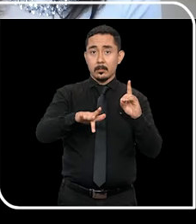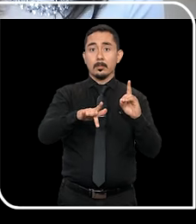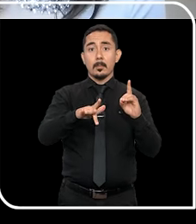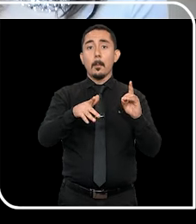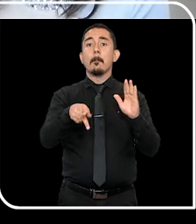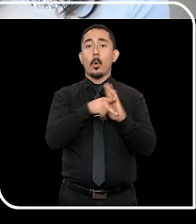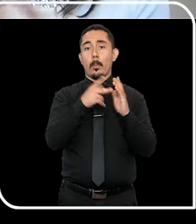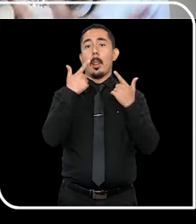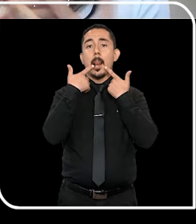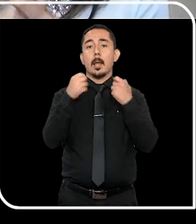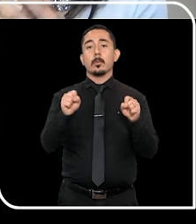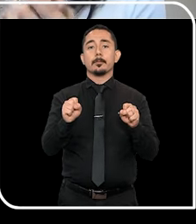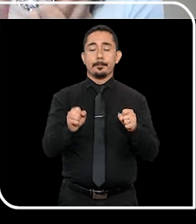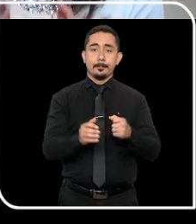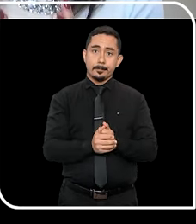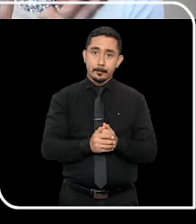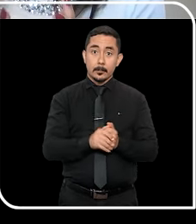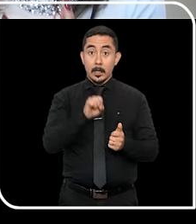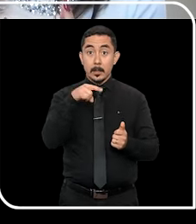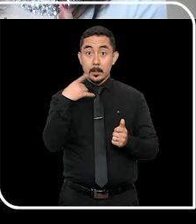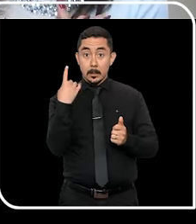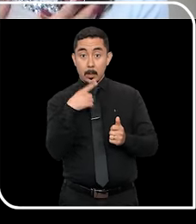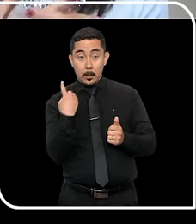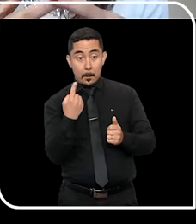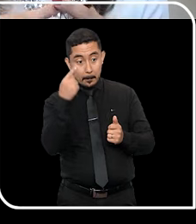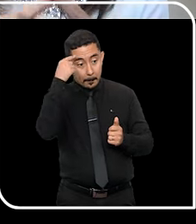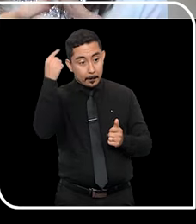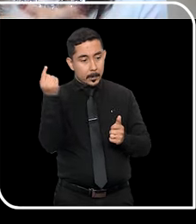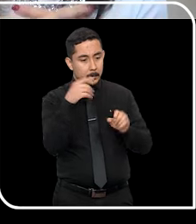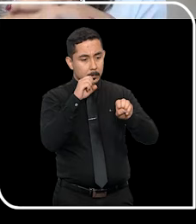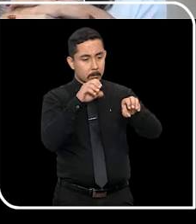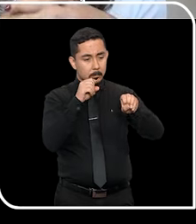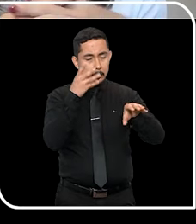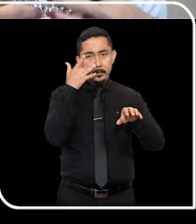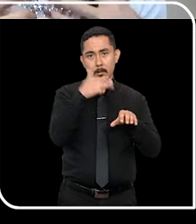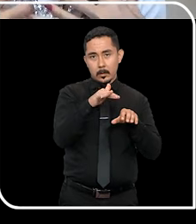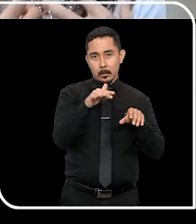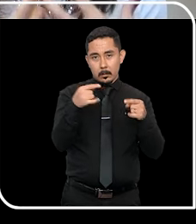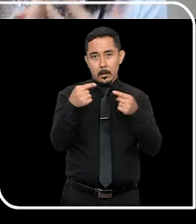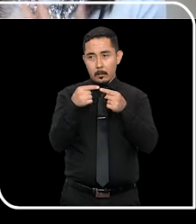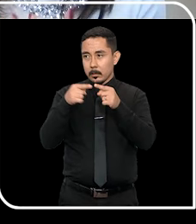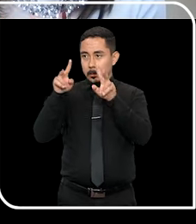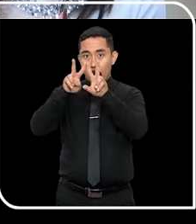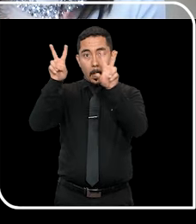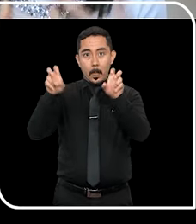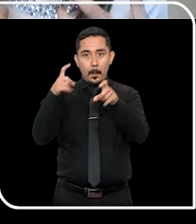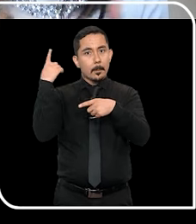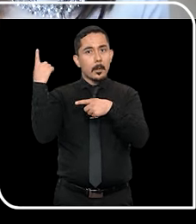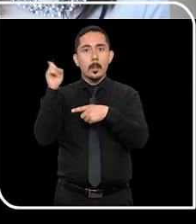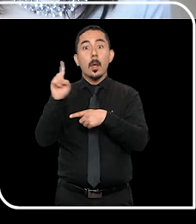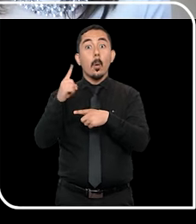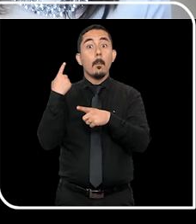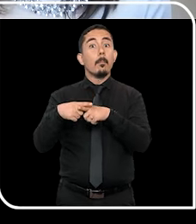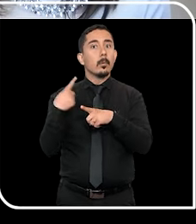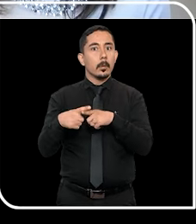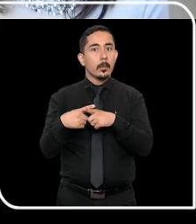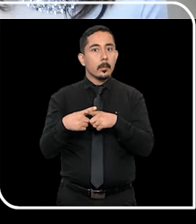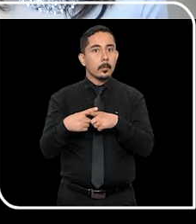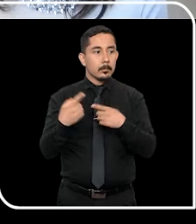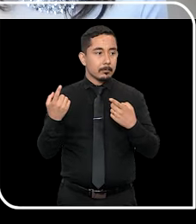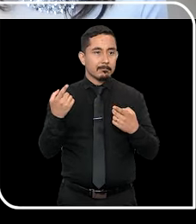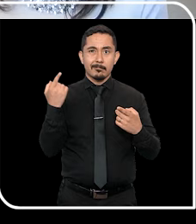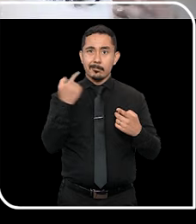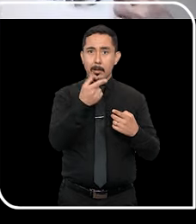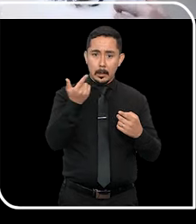linguístico E se a gente pensar em educação para crianças Por que que a gente não coloca isso como tema nas escolas por mais que seja uma coisa já